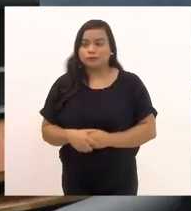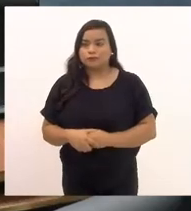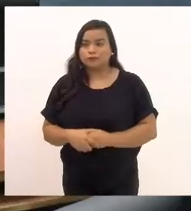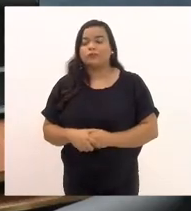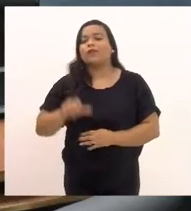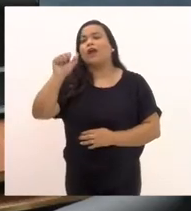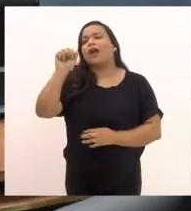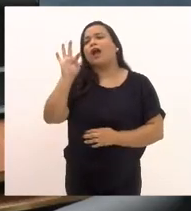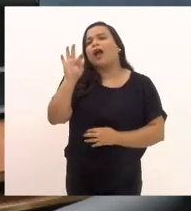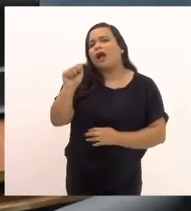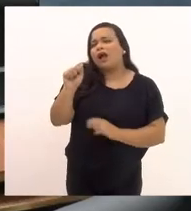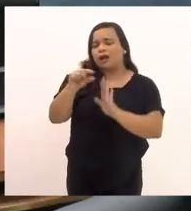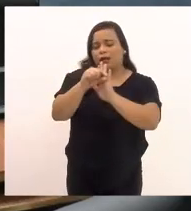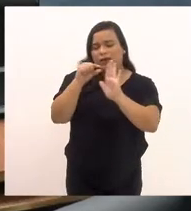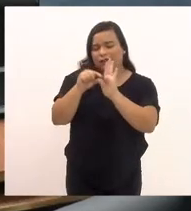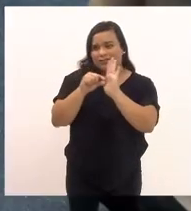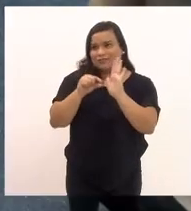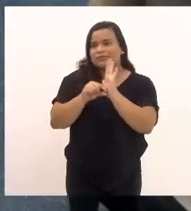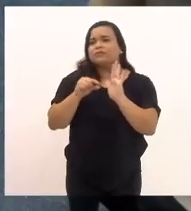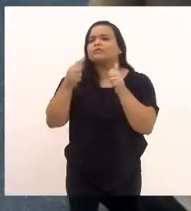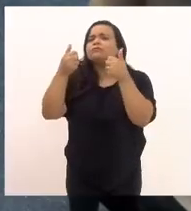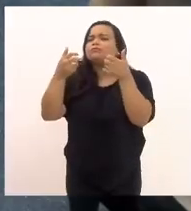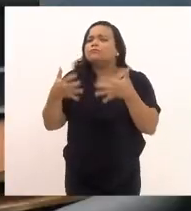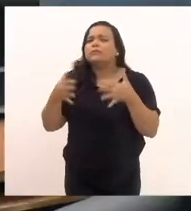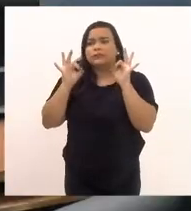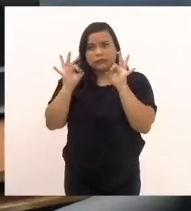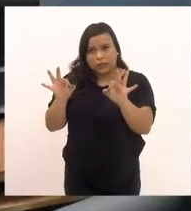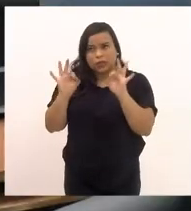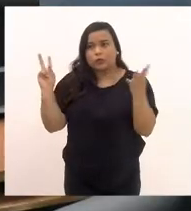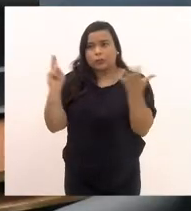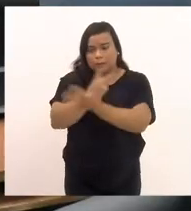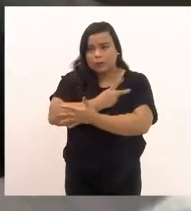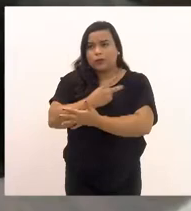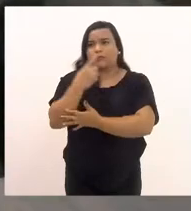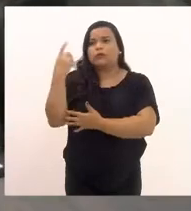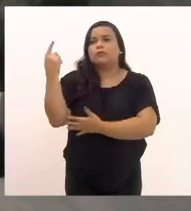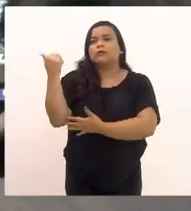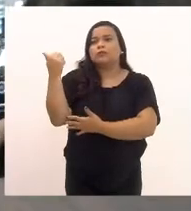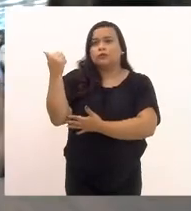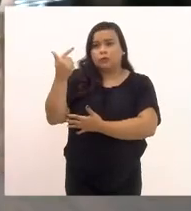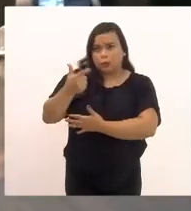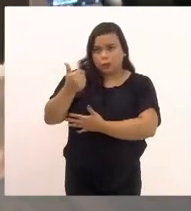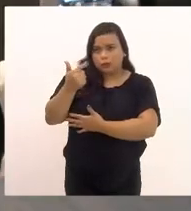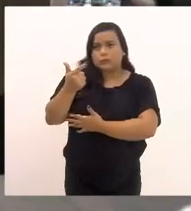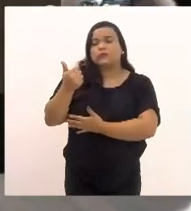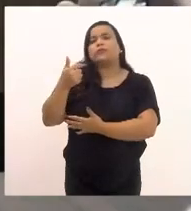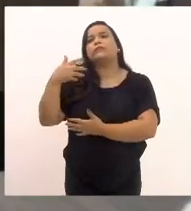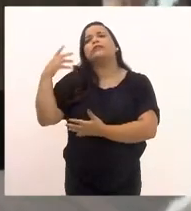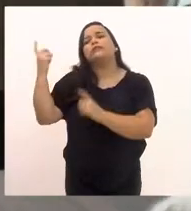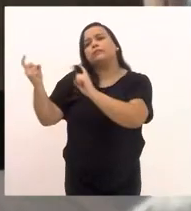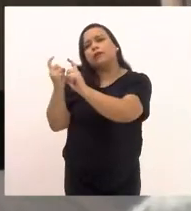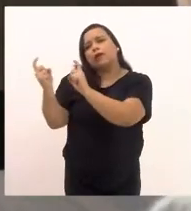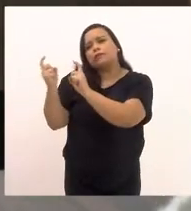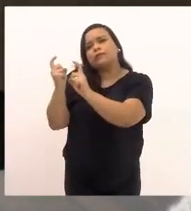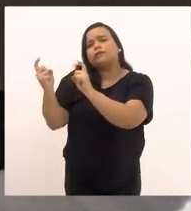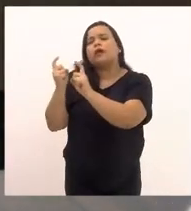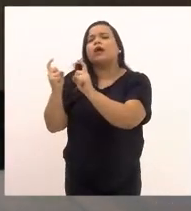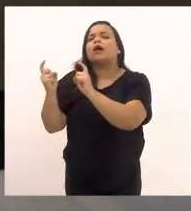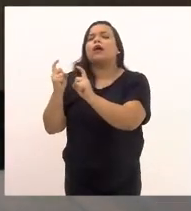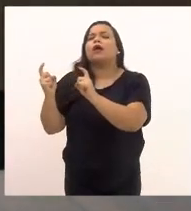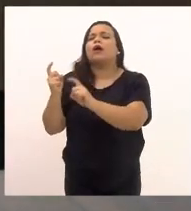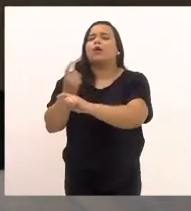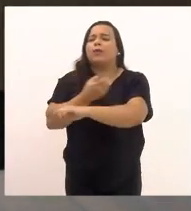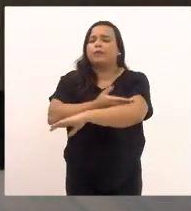A ata reflete com exatidão o ocorrido na 12ª sessão ordinária, que, iniciada às 14 horas, encerrou-se